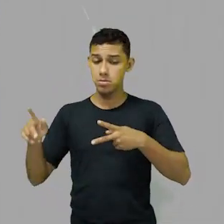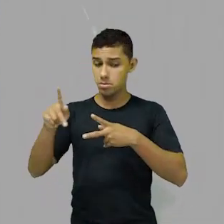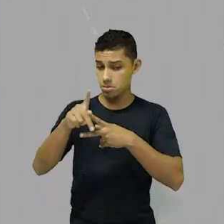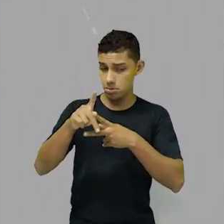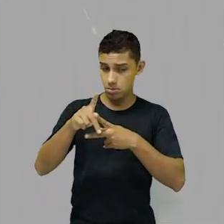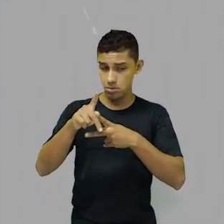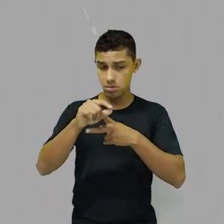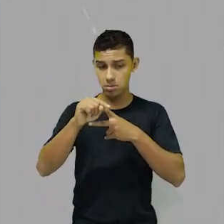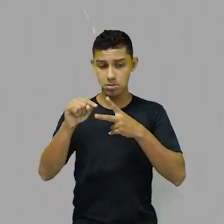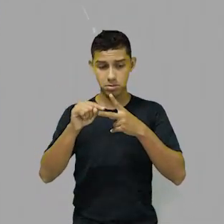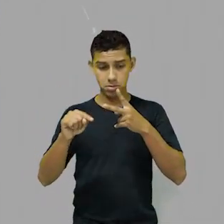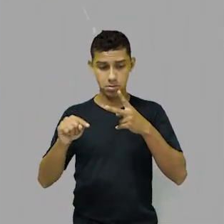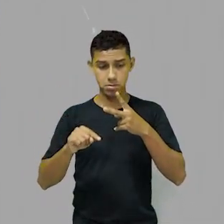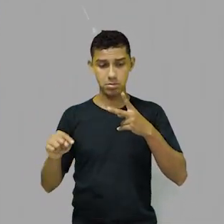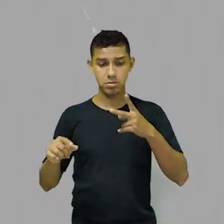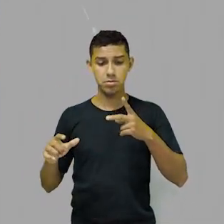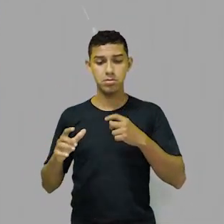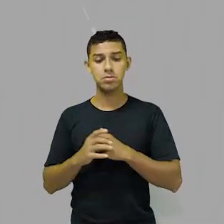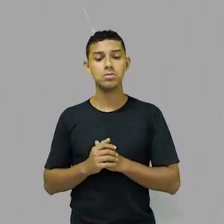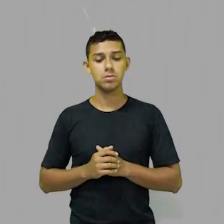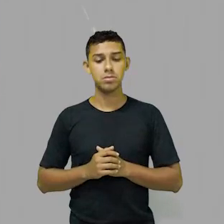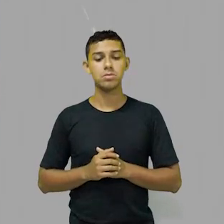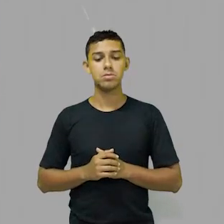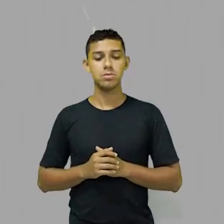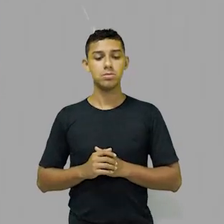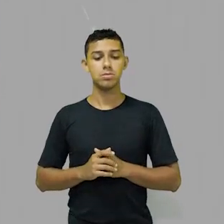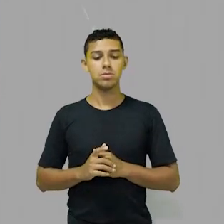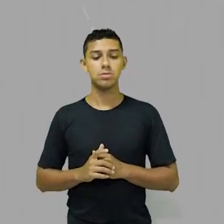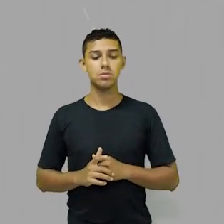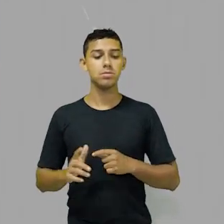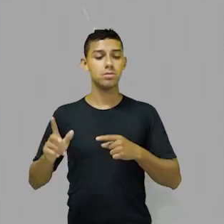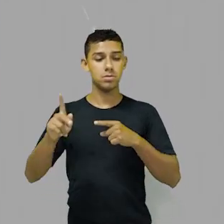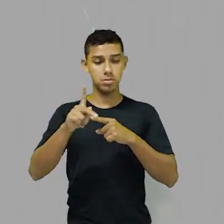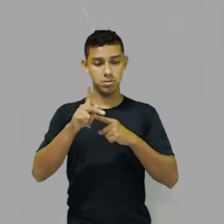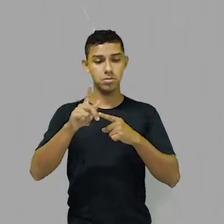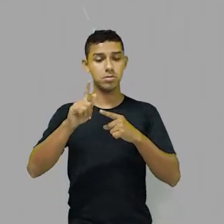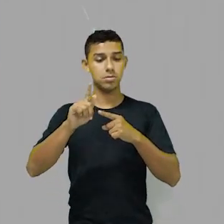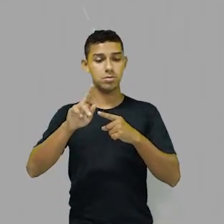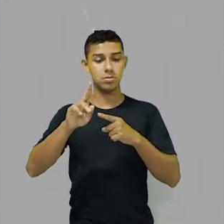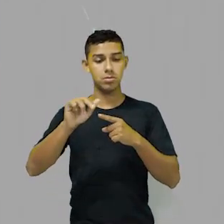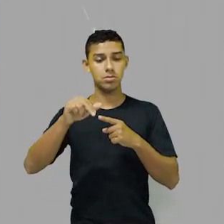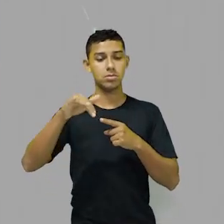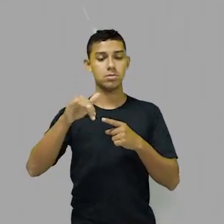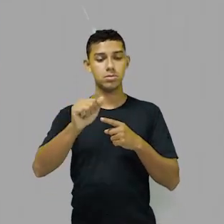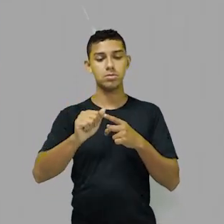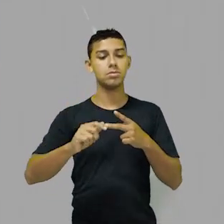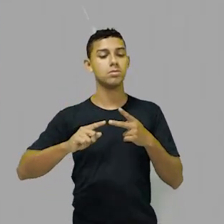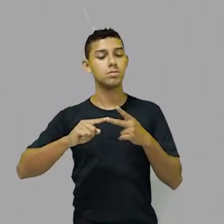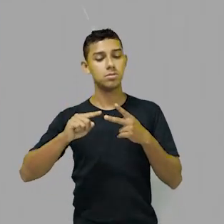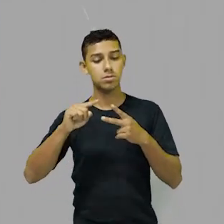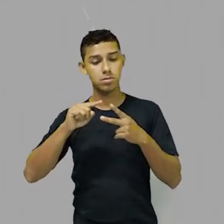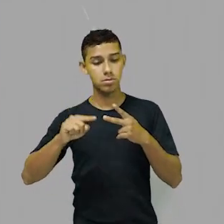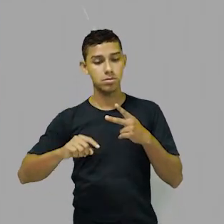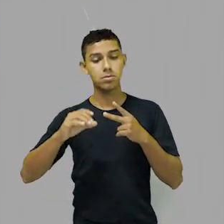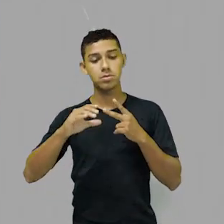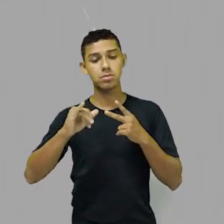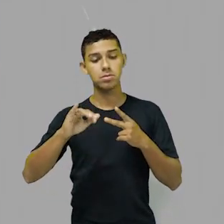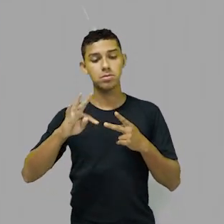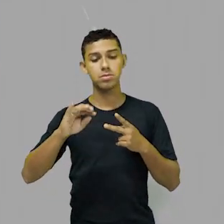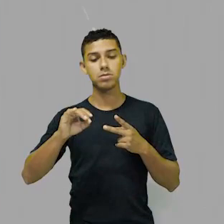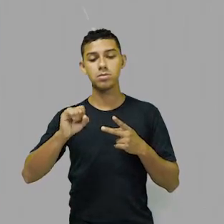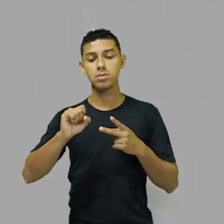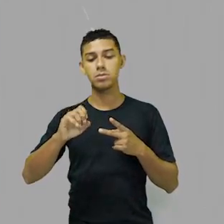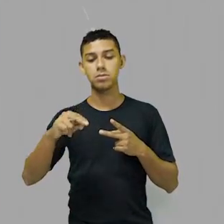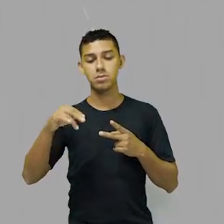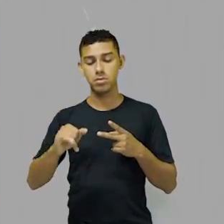P se une com Z. Quem seria P? P é guanina. E Z é citosina. Guanina se